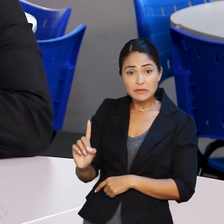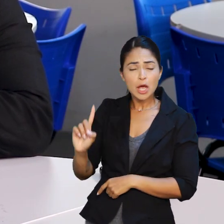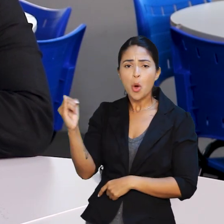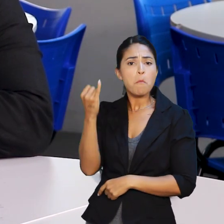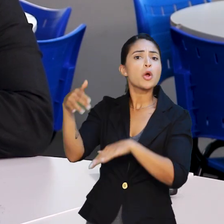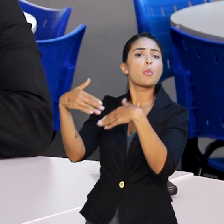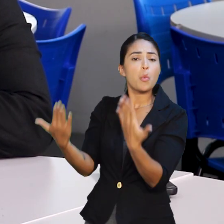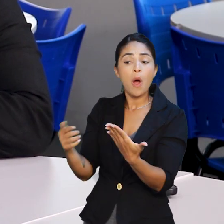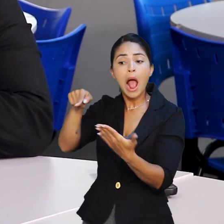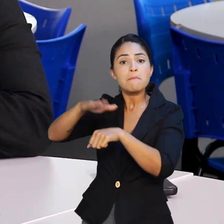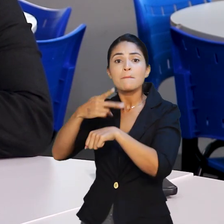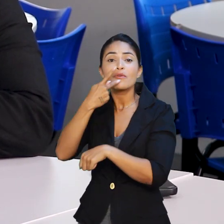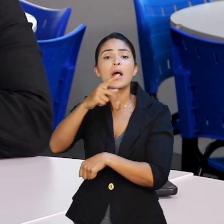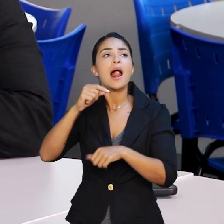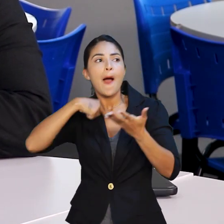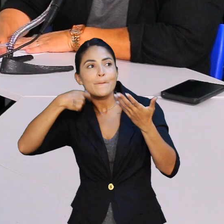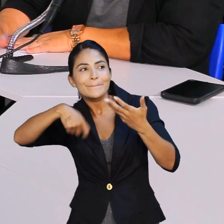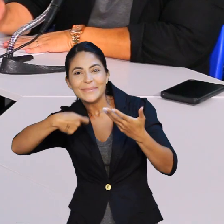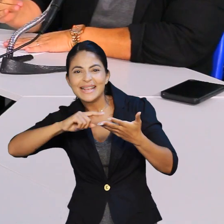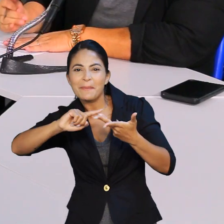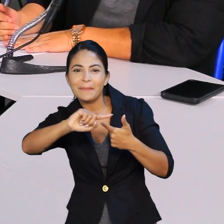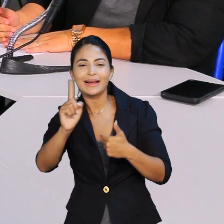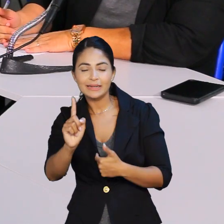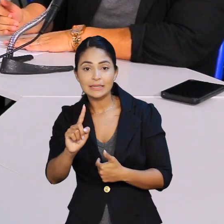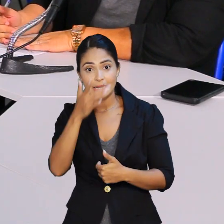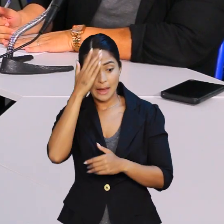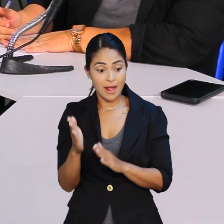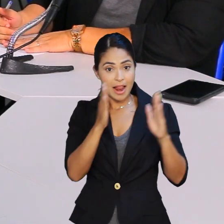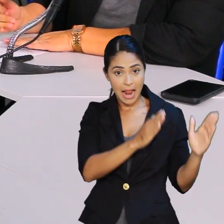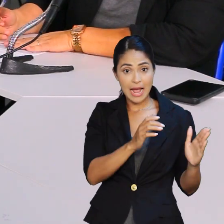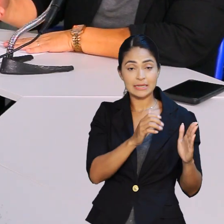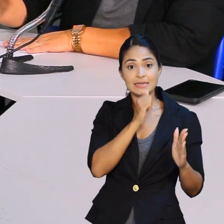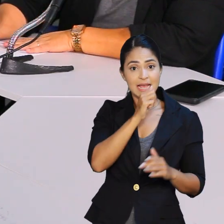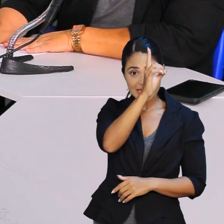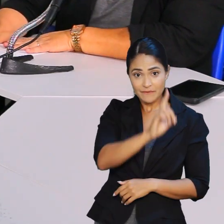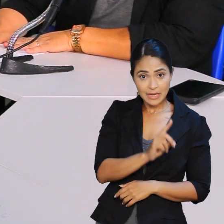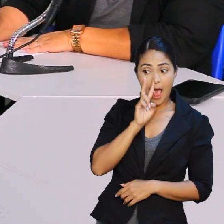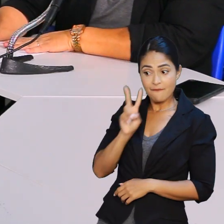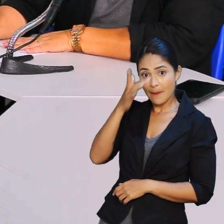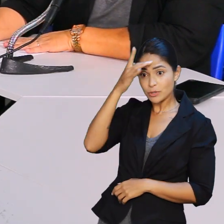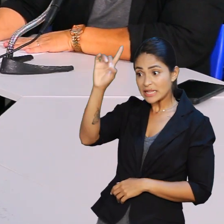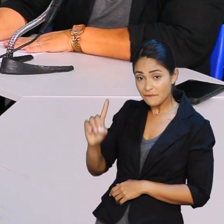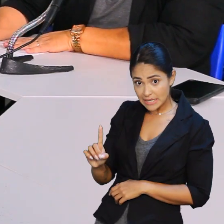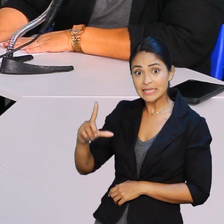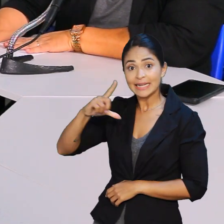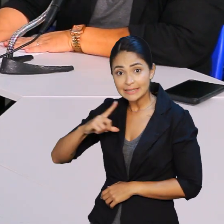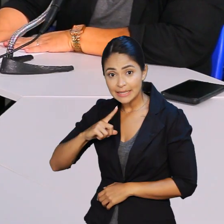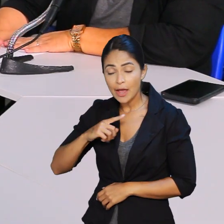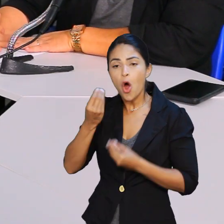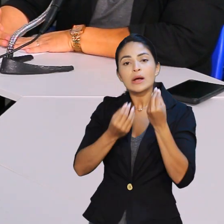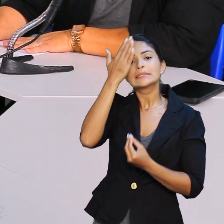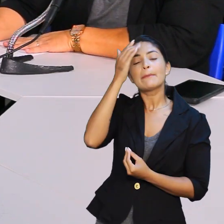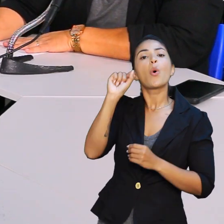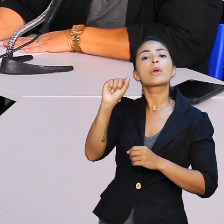uhum. Não diz o que precisa. Exato. E a pessoa que está do lado de cá, que não tem deficiência, e vê a pessoa com deficiência, não adivinha o que precisa ser